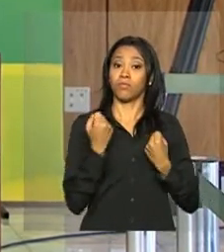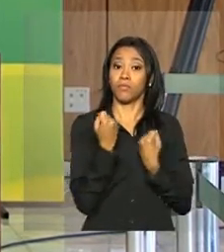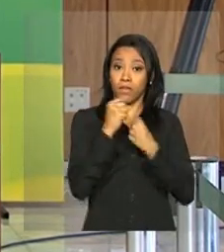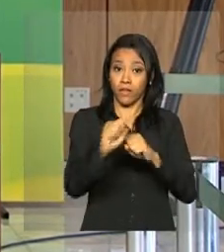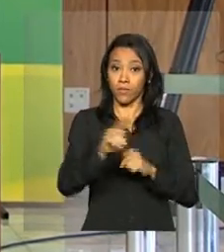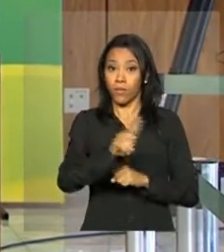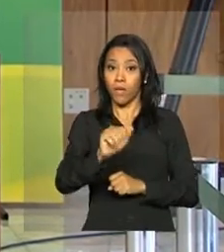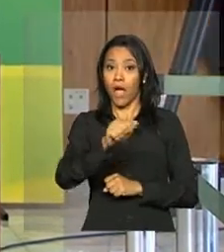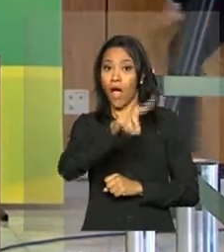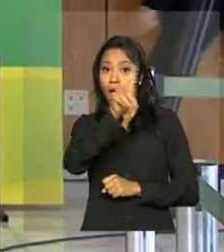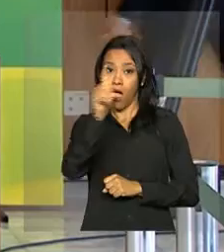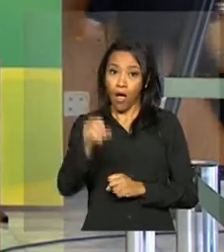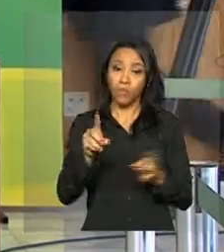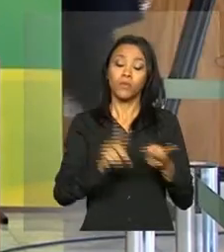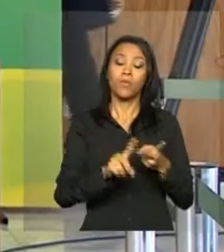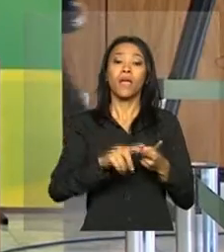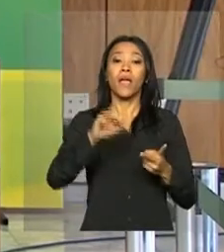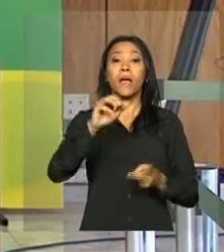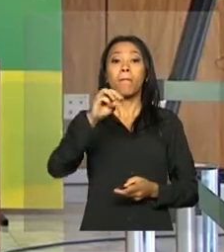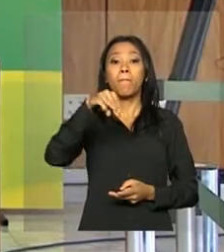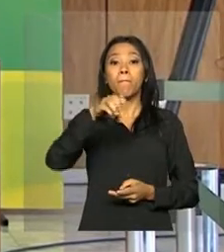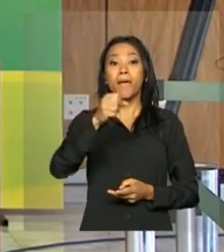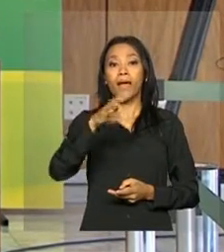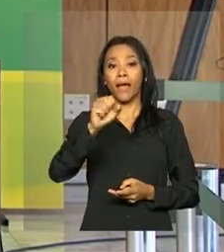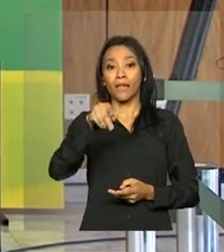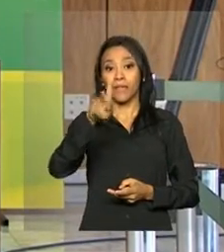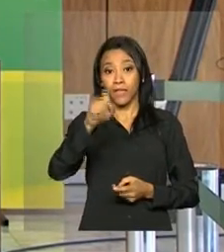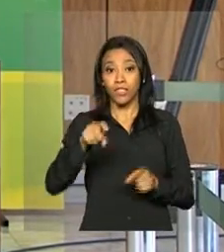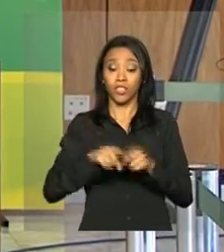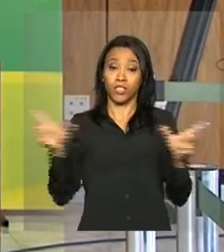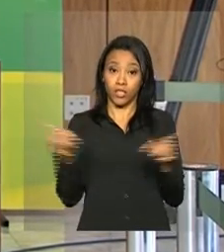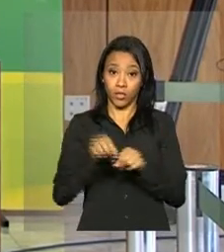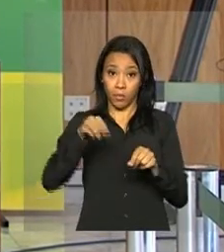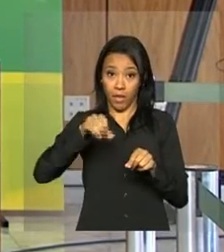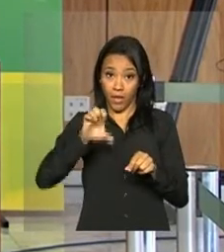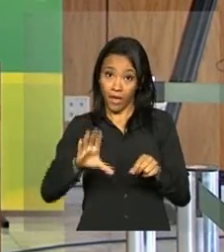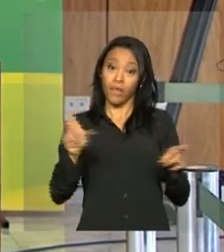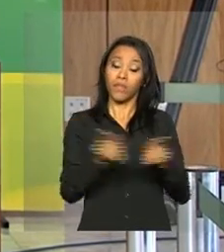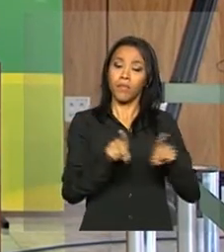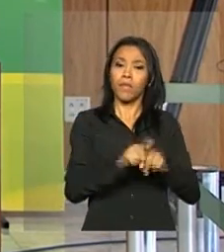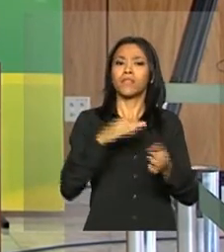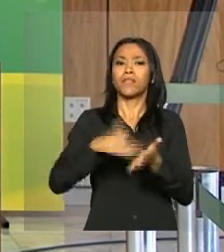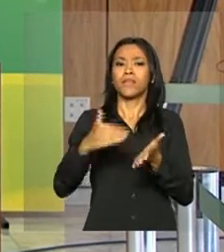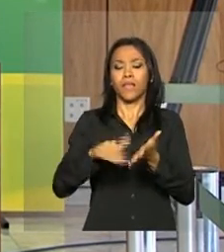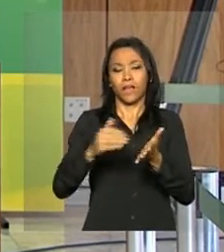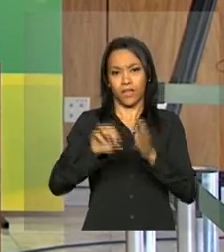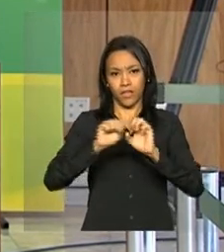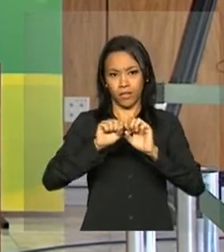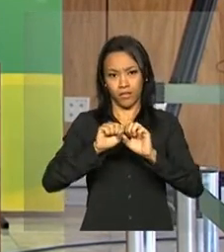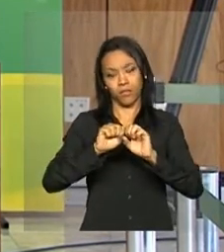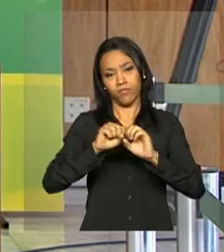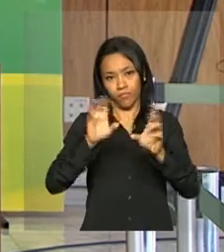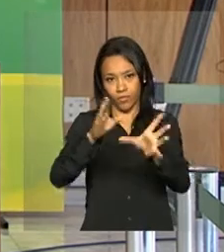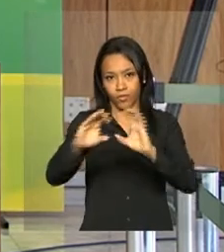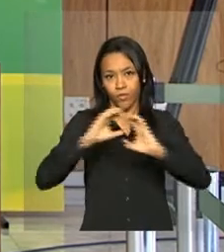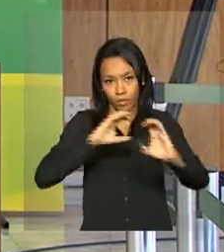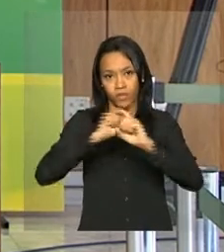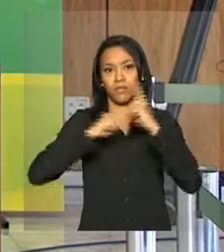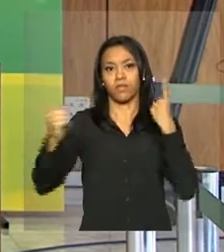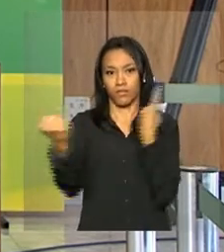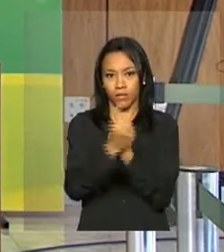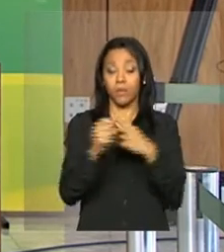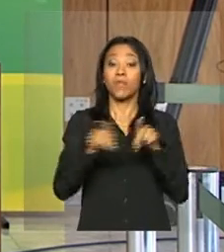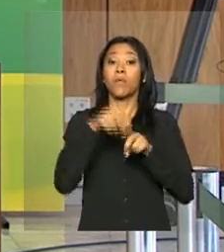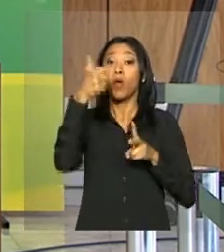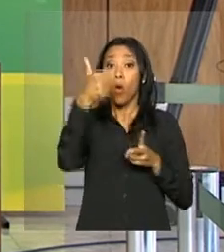o ministro aloizio mercadante da educação edinho silva da secretaria de comunicação social da presidência da república gilberto